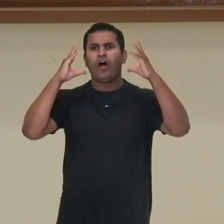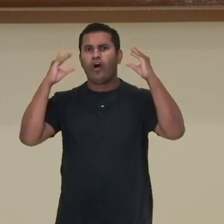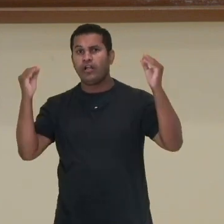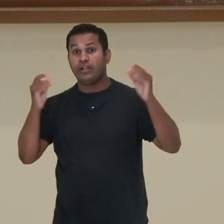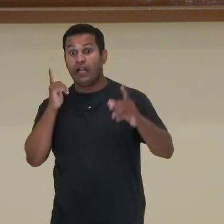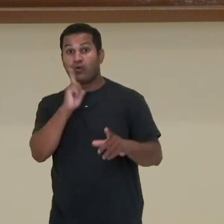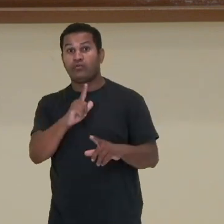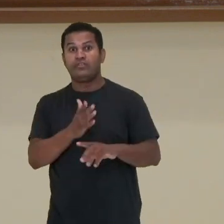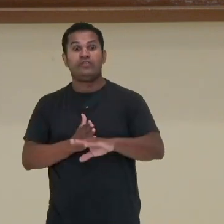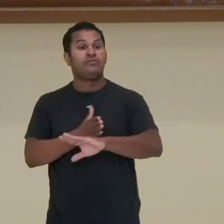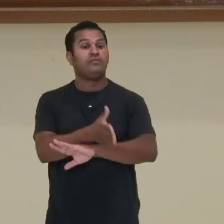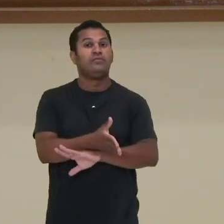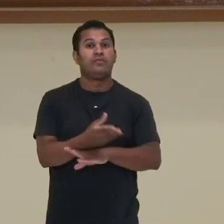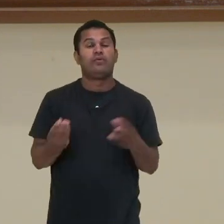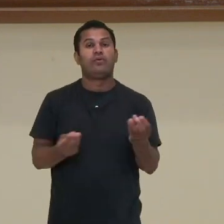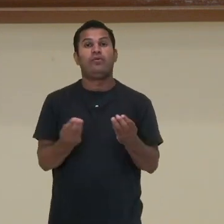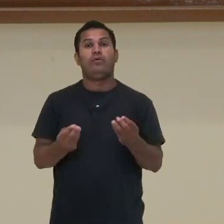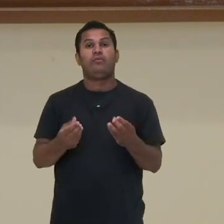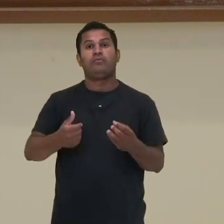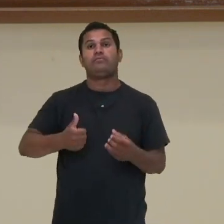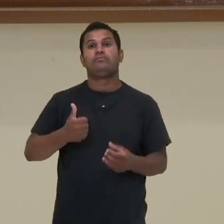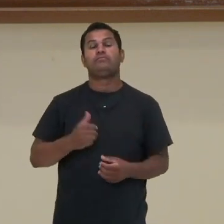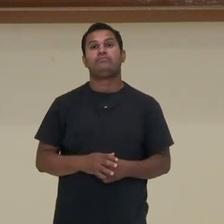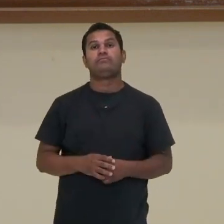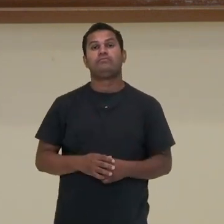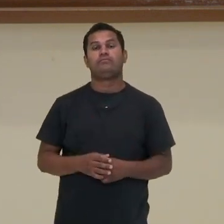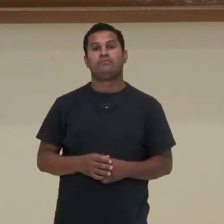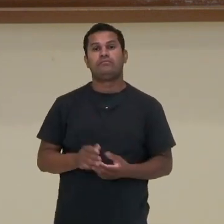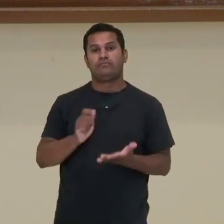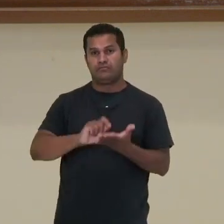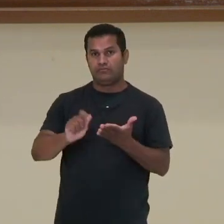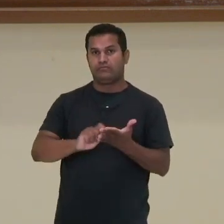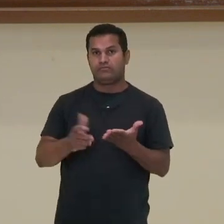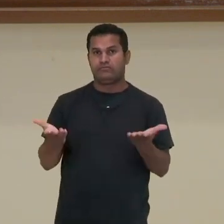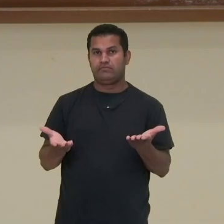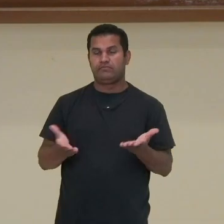caderno de vocês, vão responder e nós voltamos com a correção.